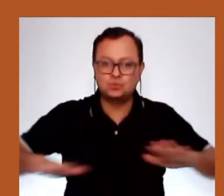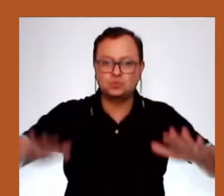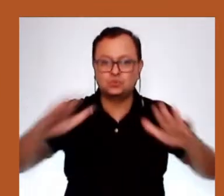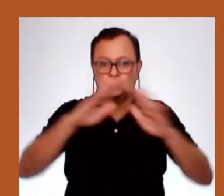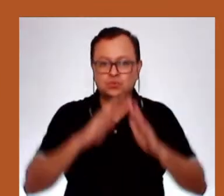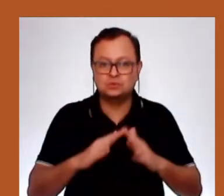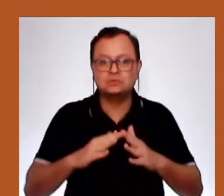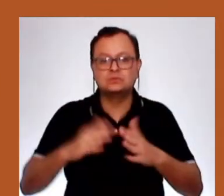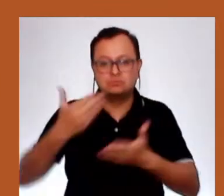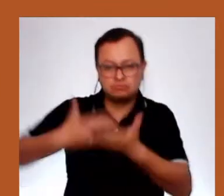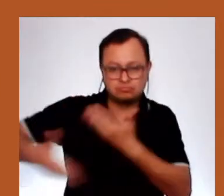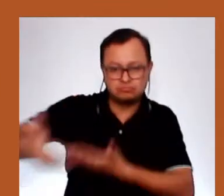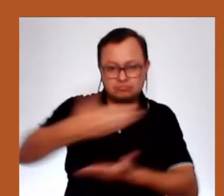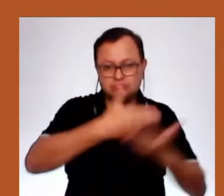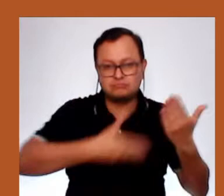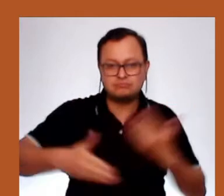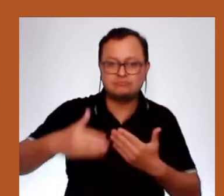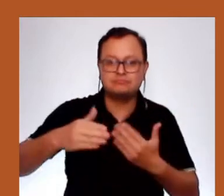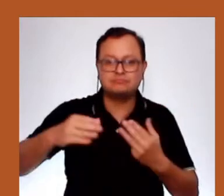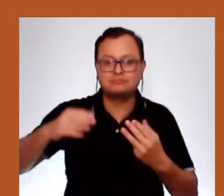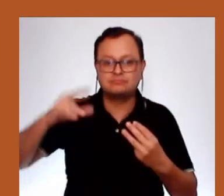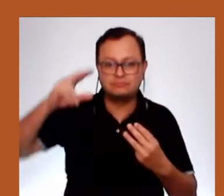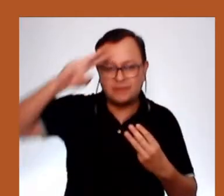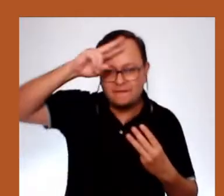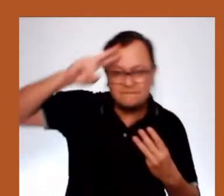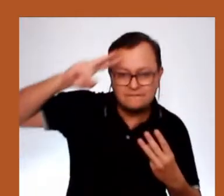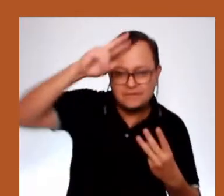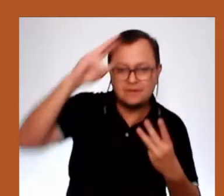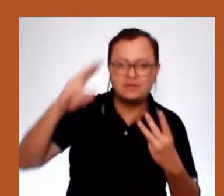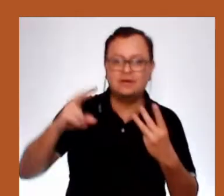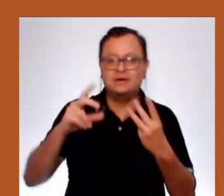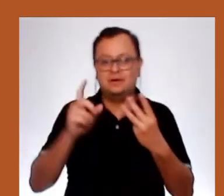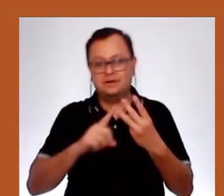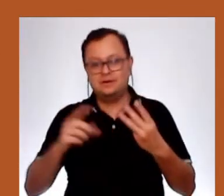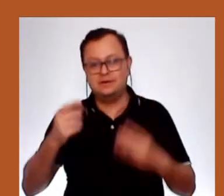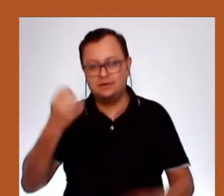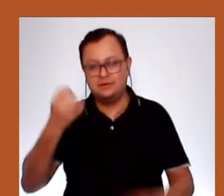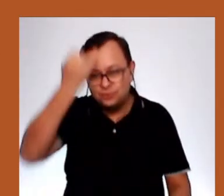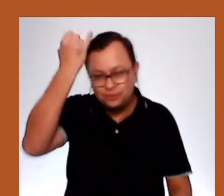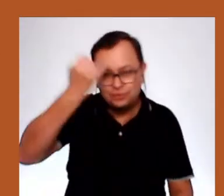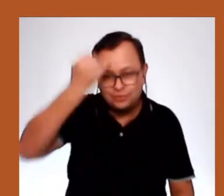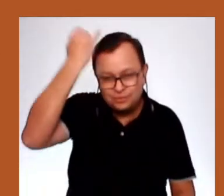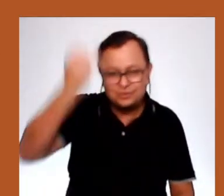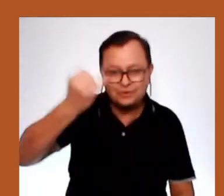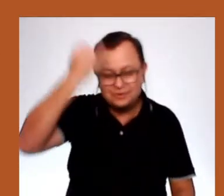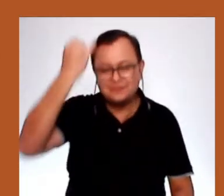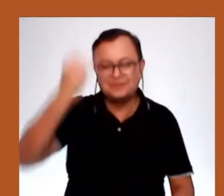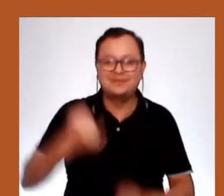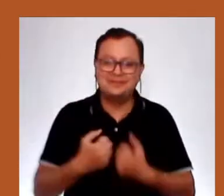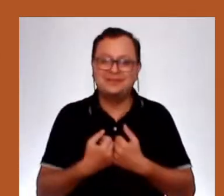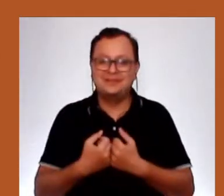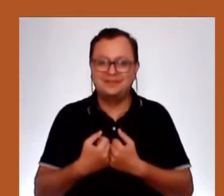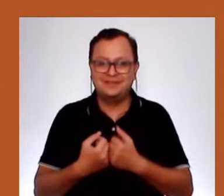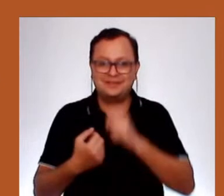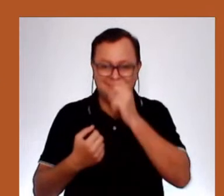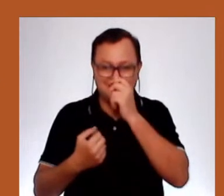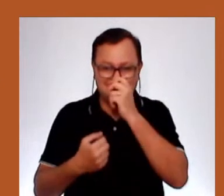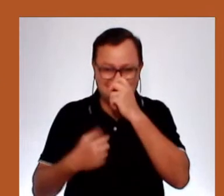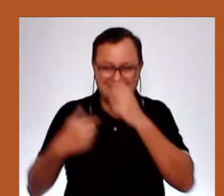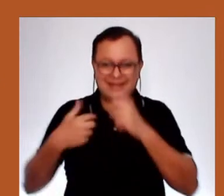pela troca, professora Vera, meu querido diretor, que foi a única pessoa que eu vi diariamente, quase na